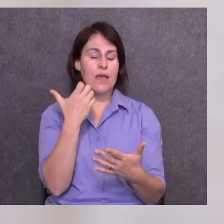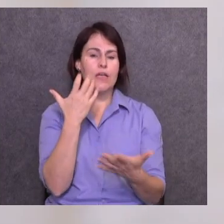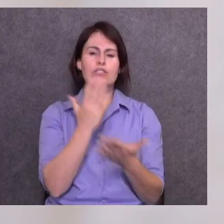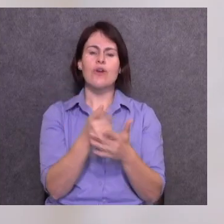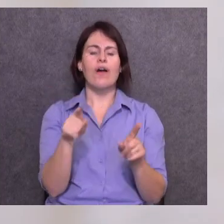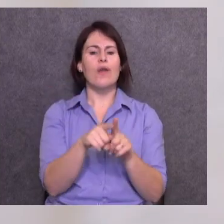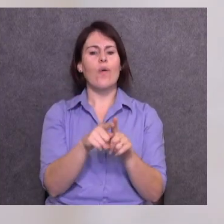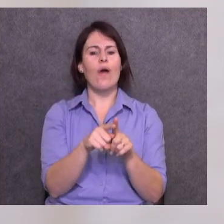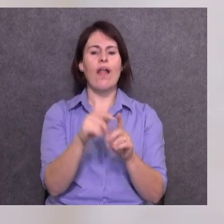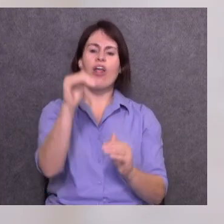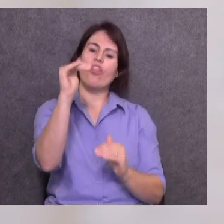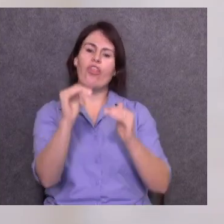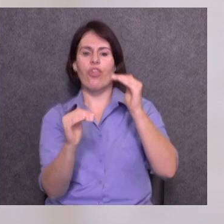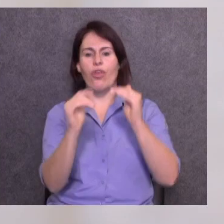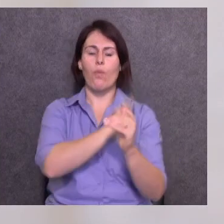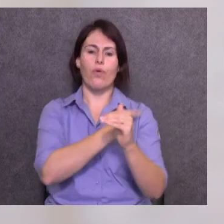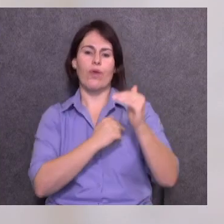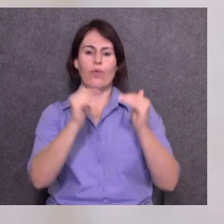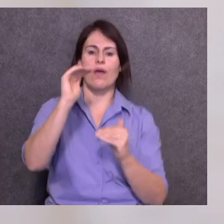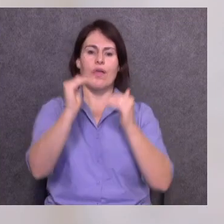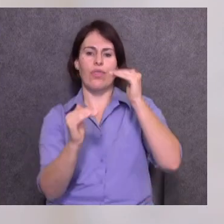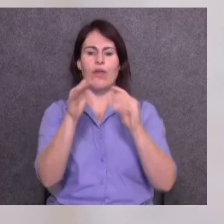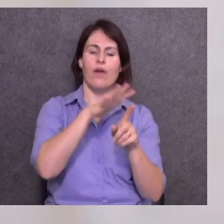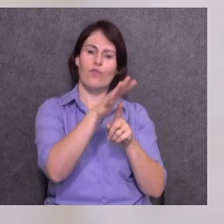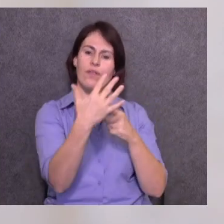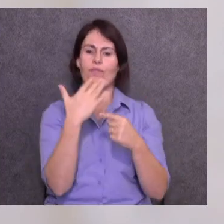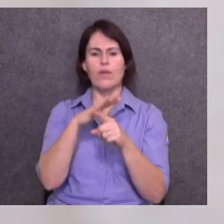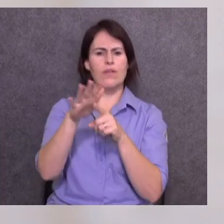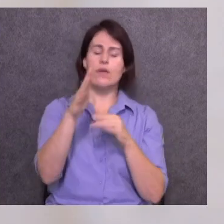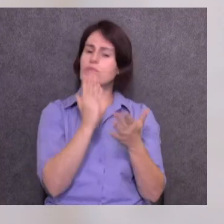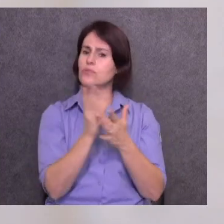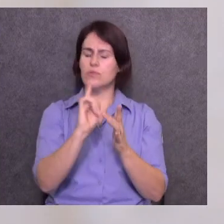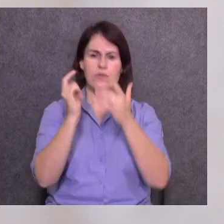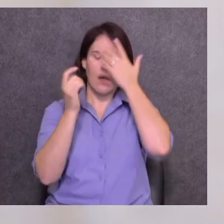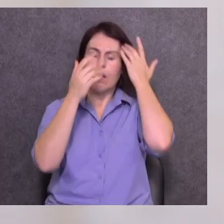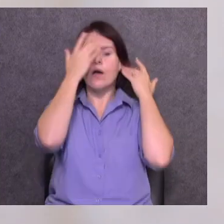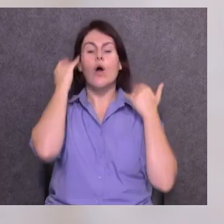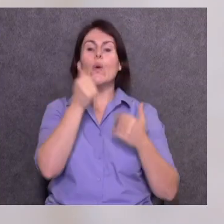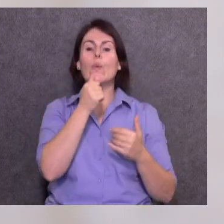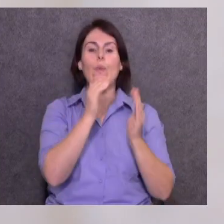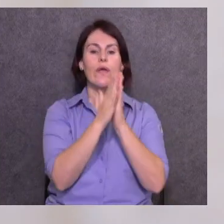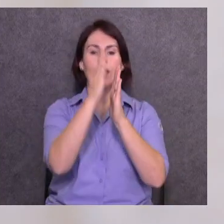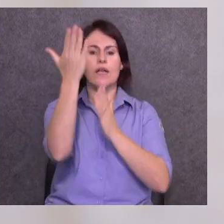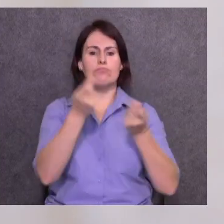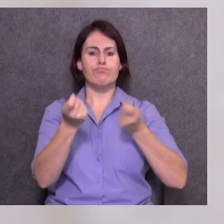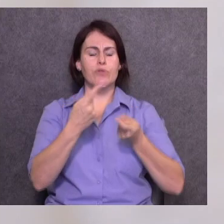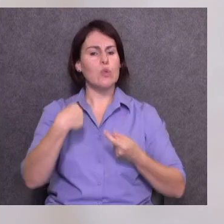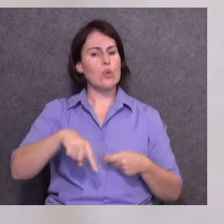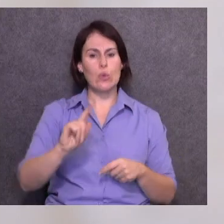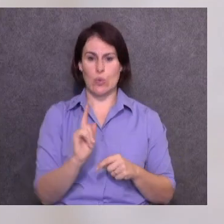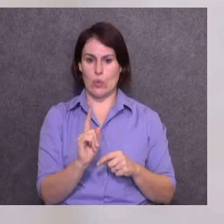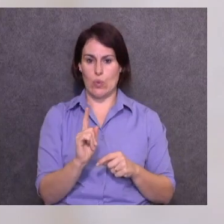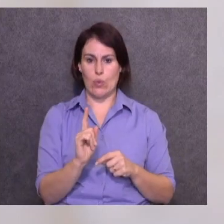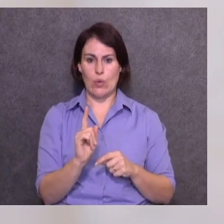um equilíbrio de poderes e de influências na organização funcional da Igreja. Trata-se